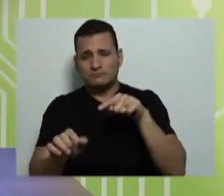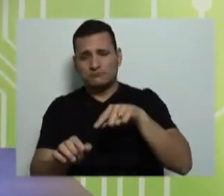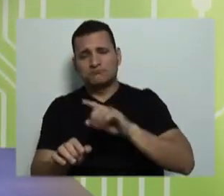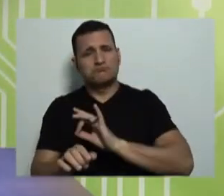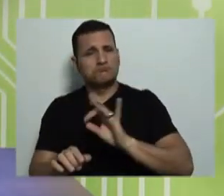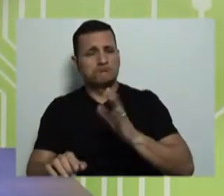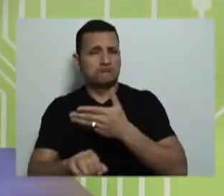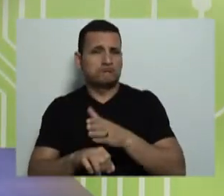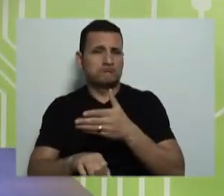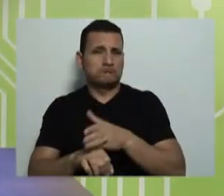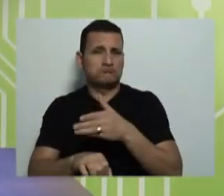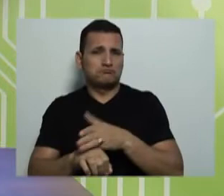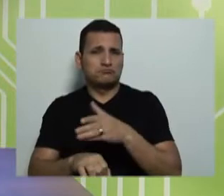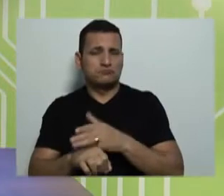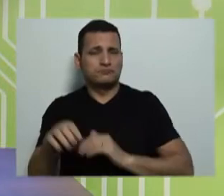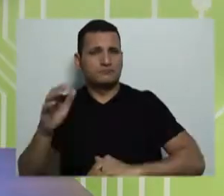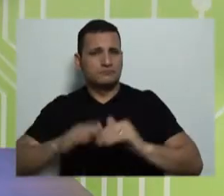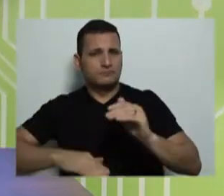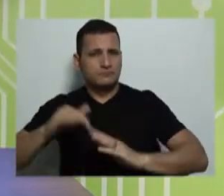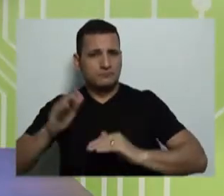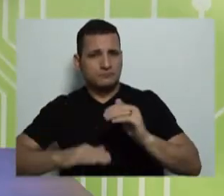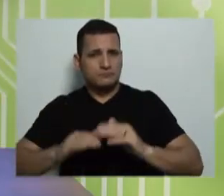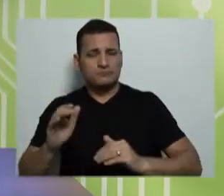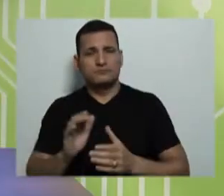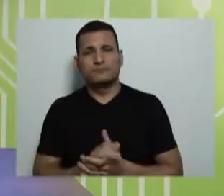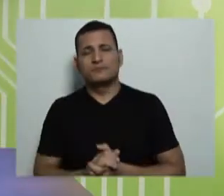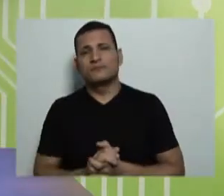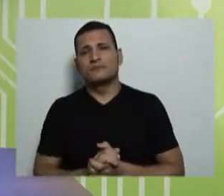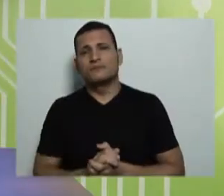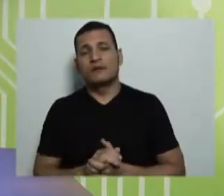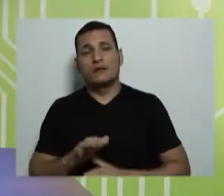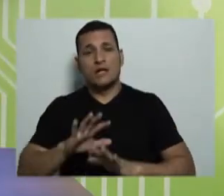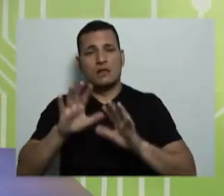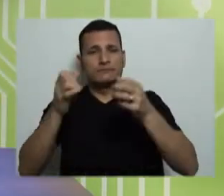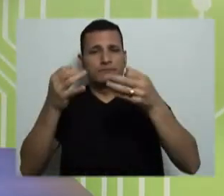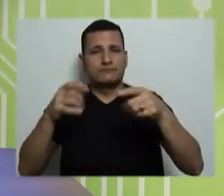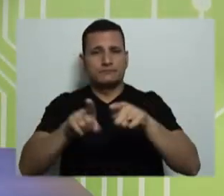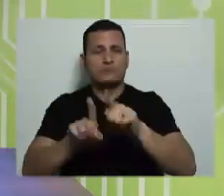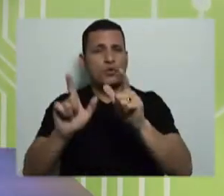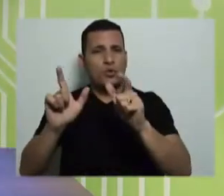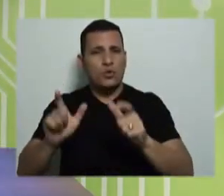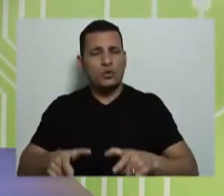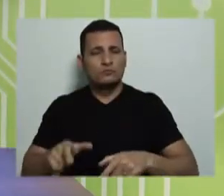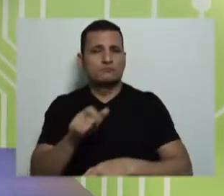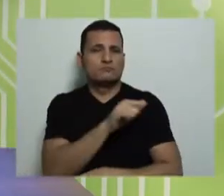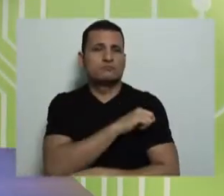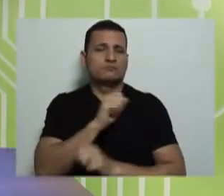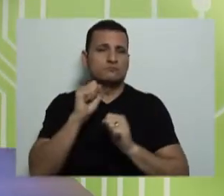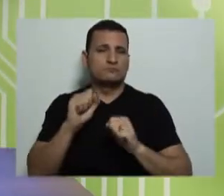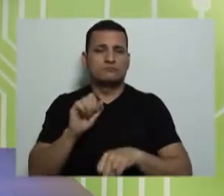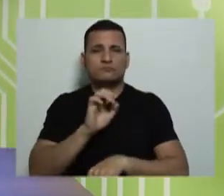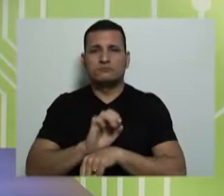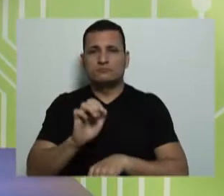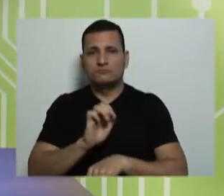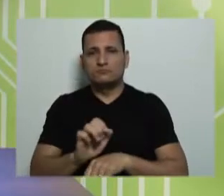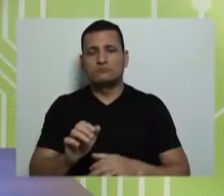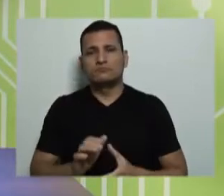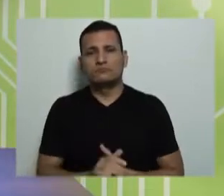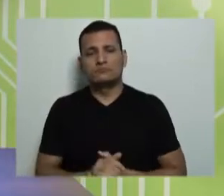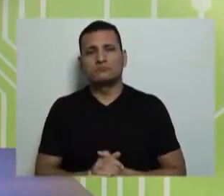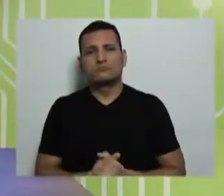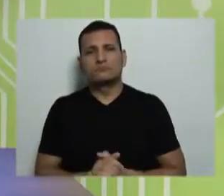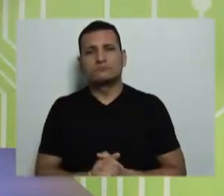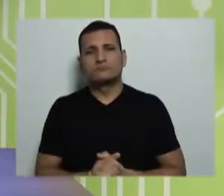supervisionada. Deixamos claro aonde que o nosso aluno pode estagiar. Quais que são os requisitos para